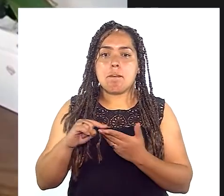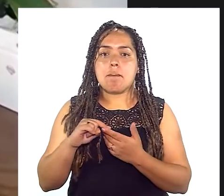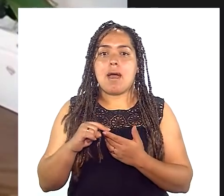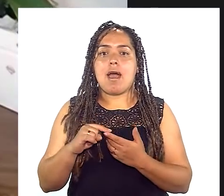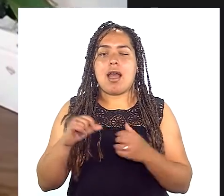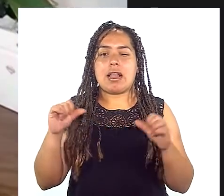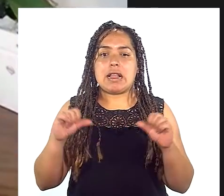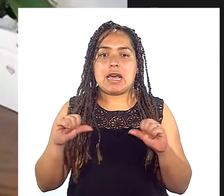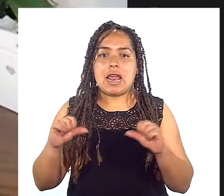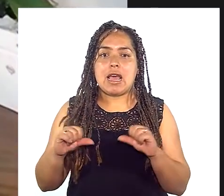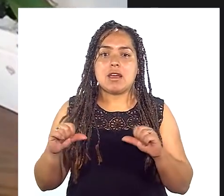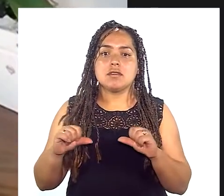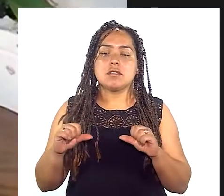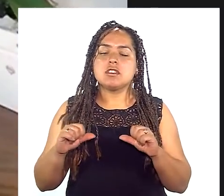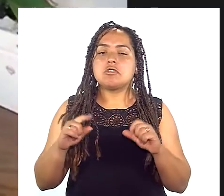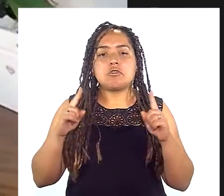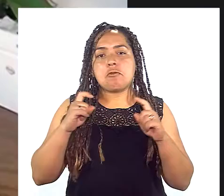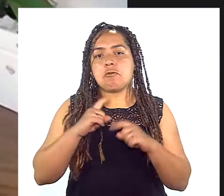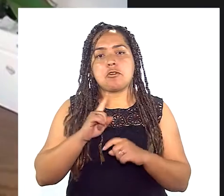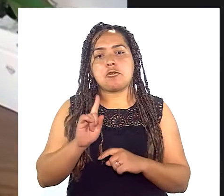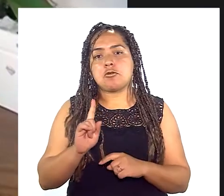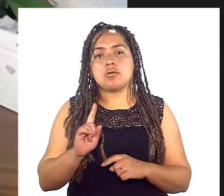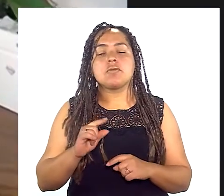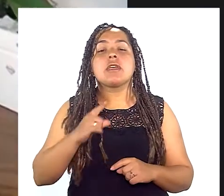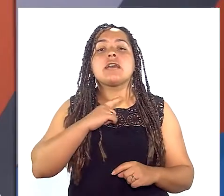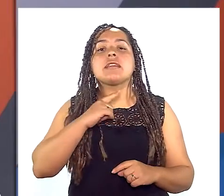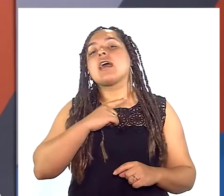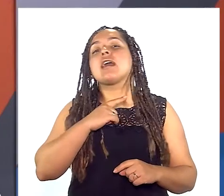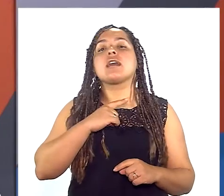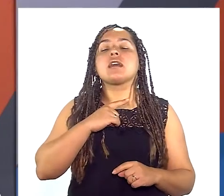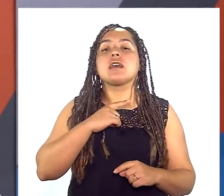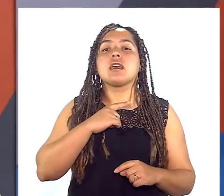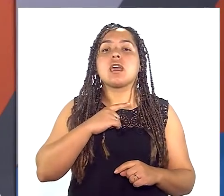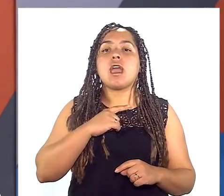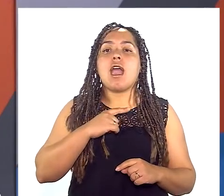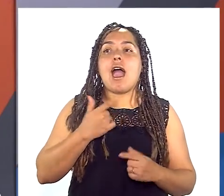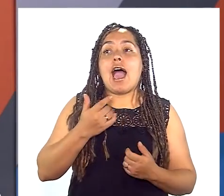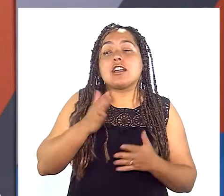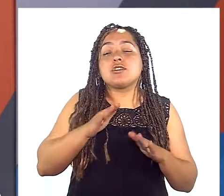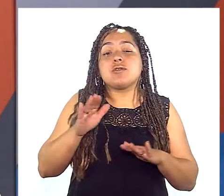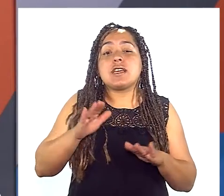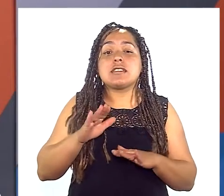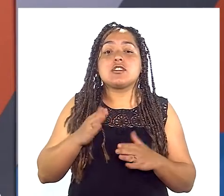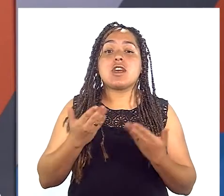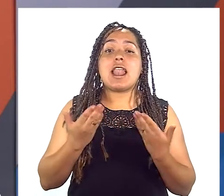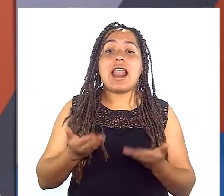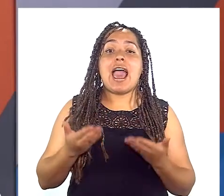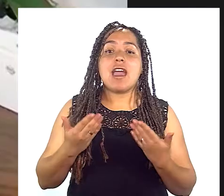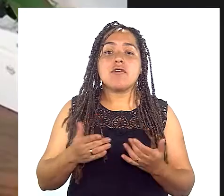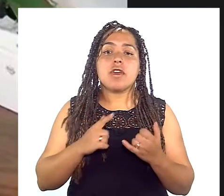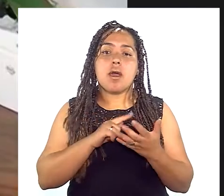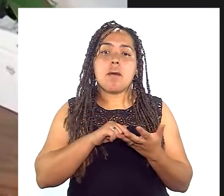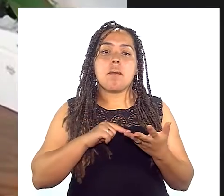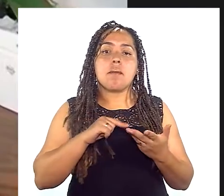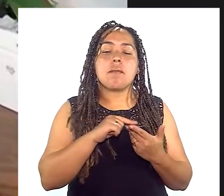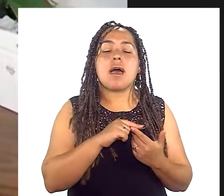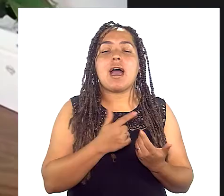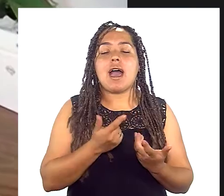menos sintomas graves, elas desenvolvem sintomas leves, muitos às vezes só com uma febre ou uma dor de cabeça, ou